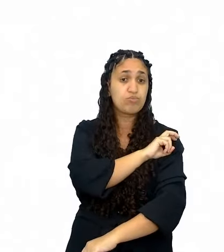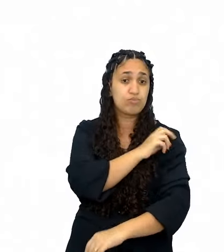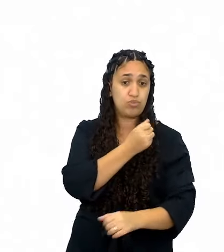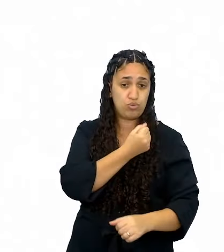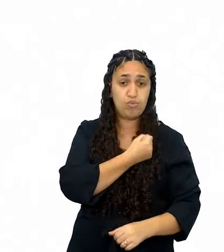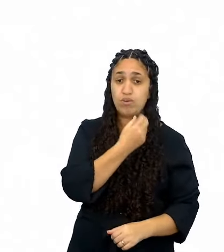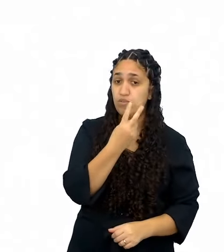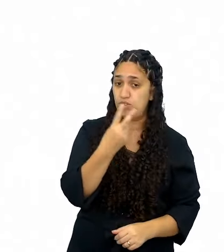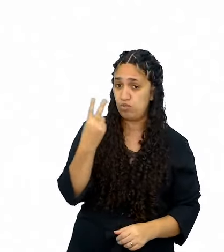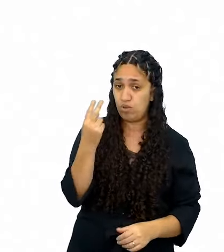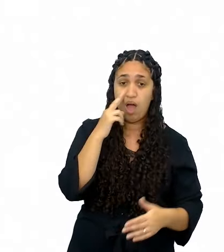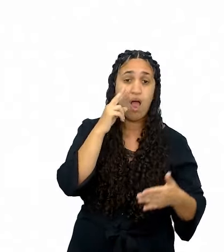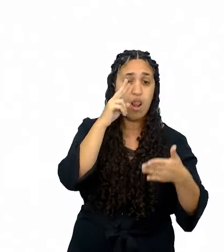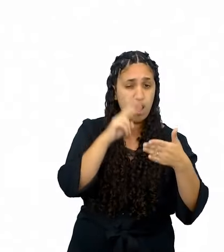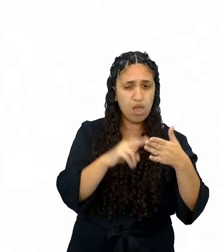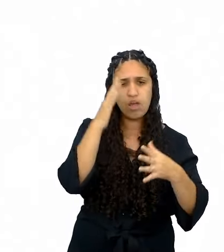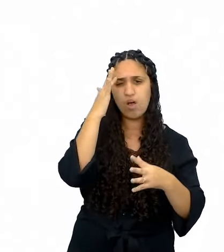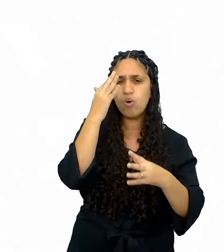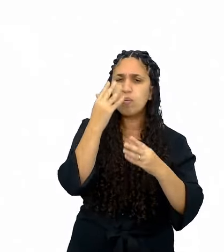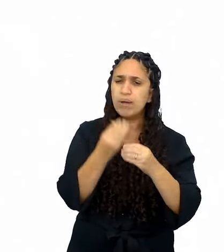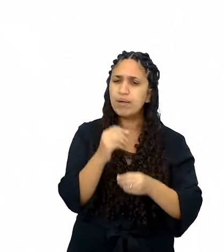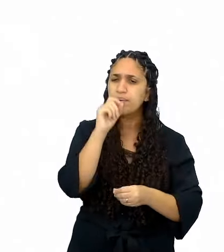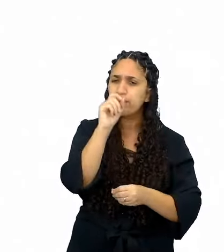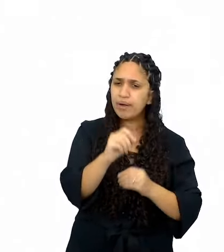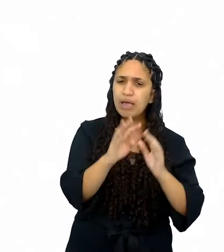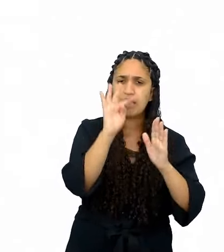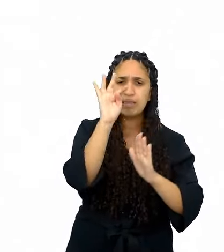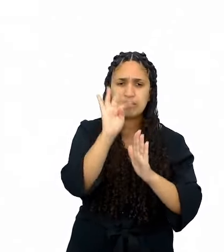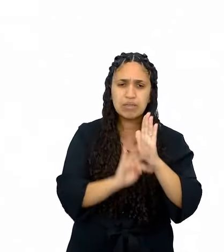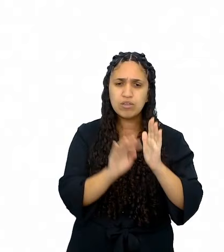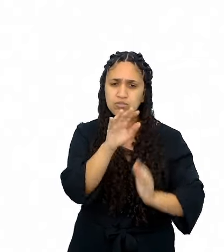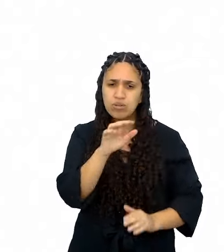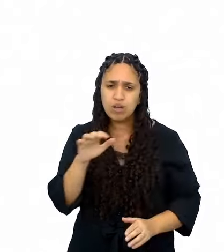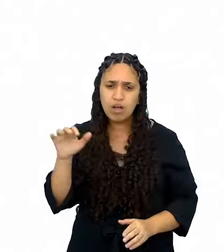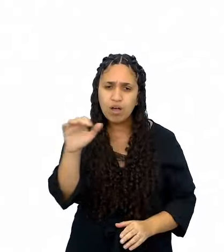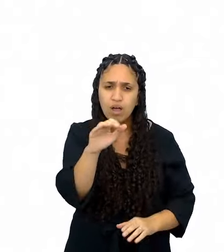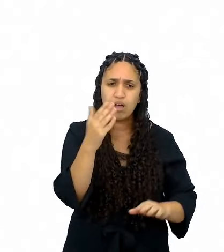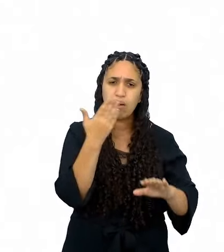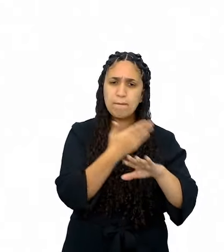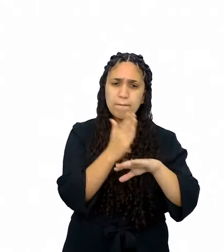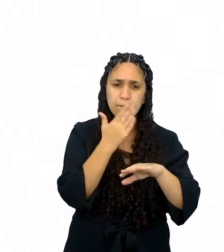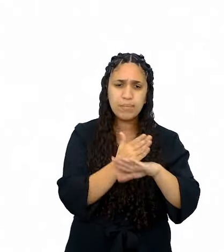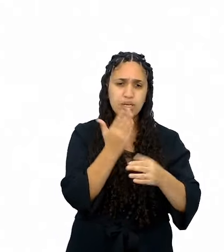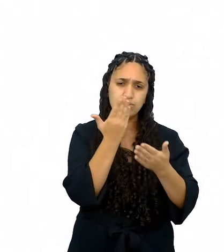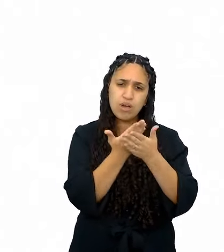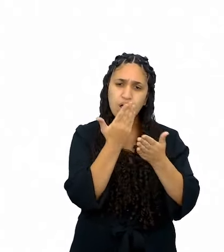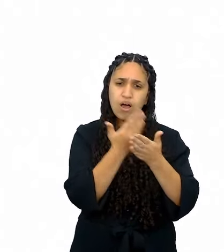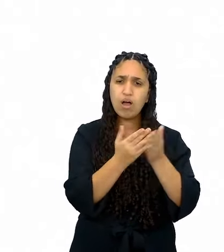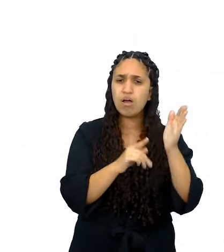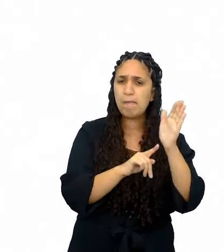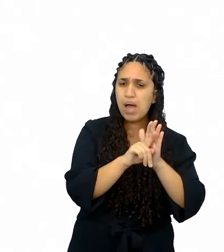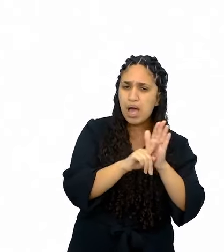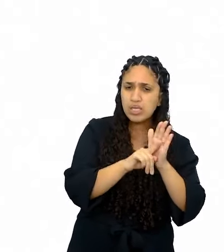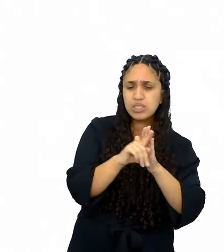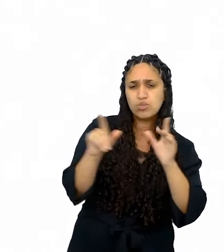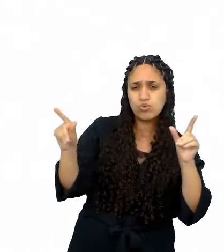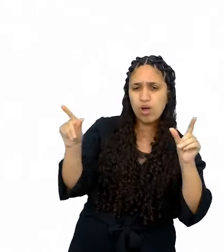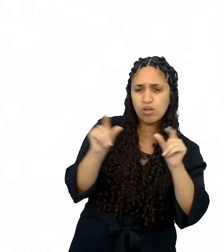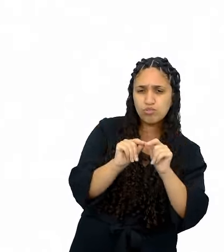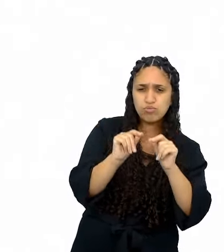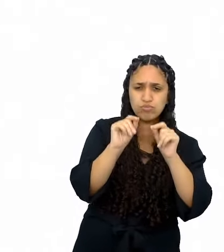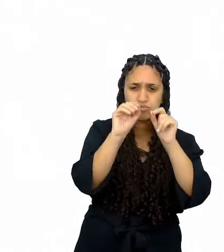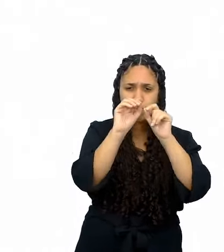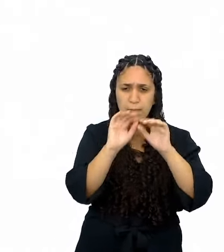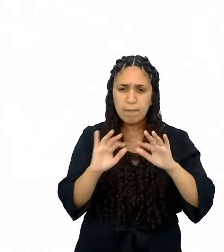pesquisa, resumos, mapas conceituais, textos de divulgação científica, você sabia